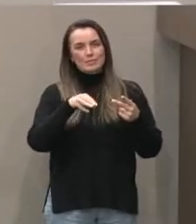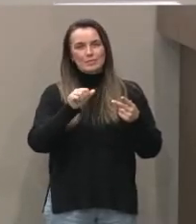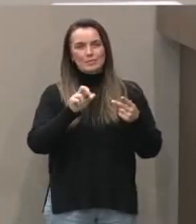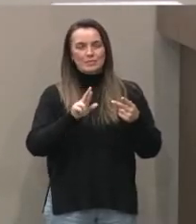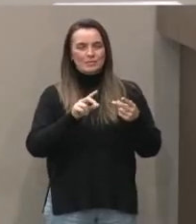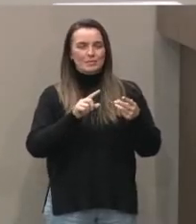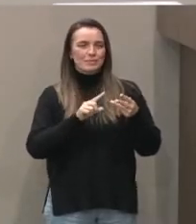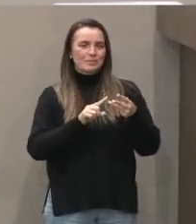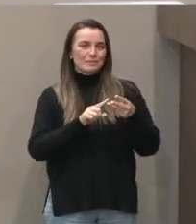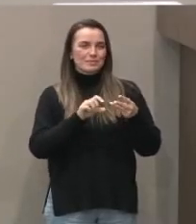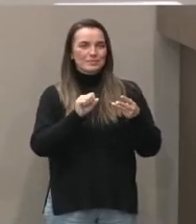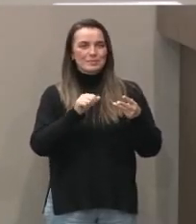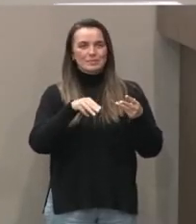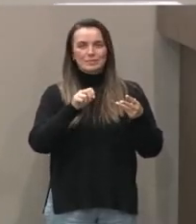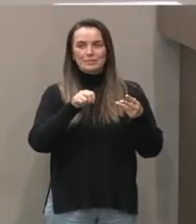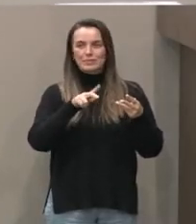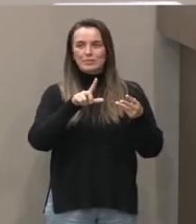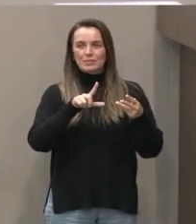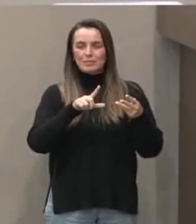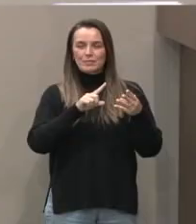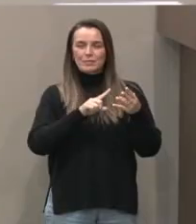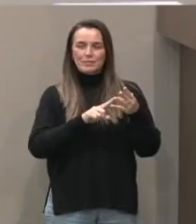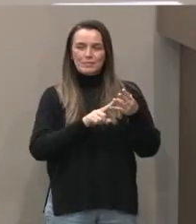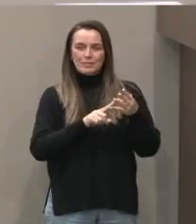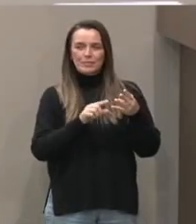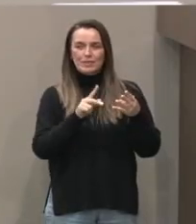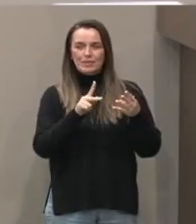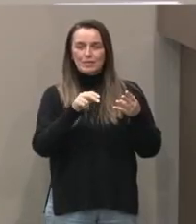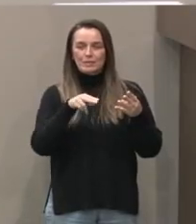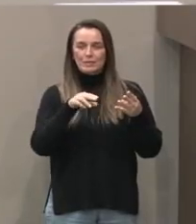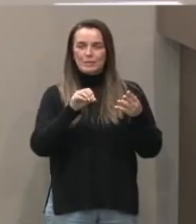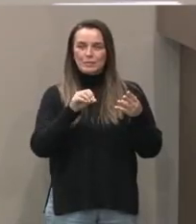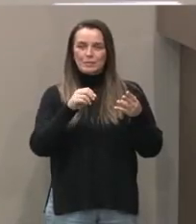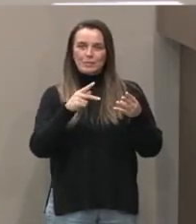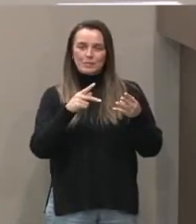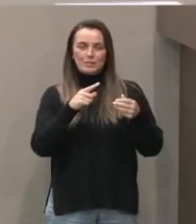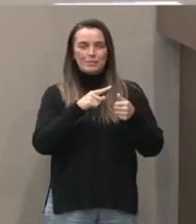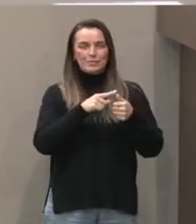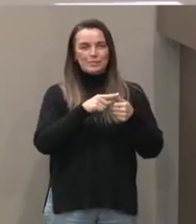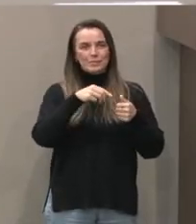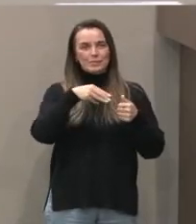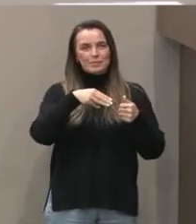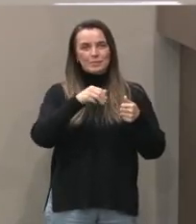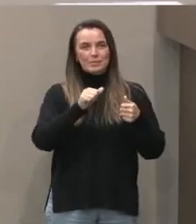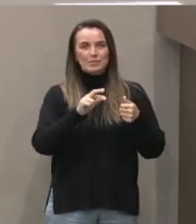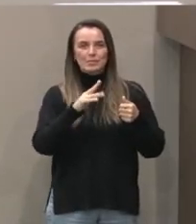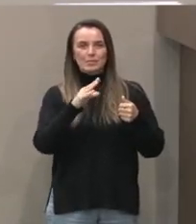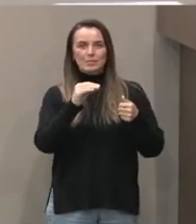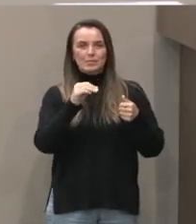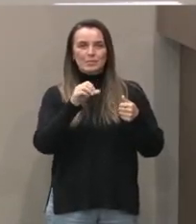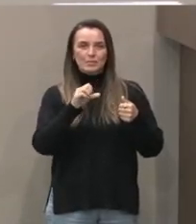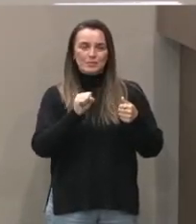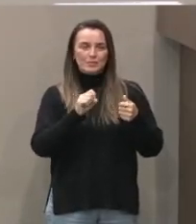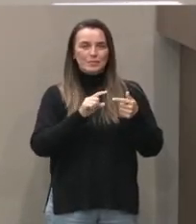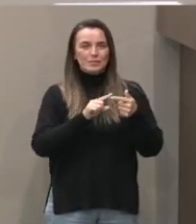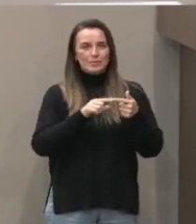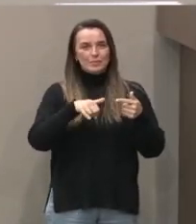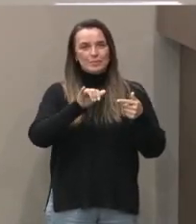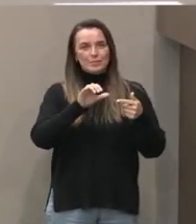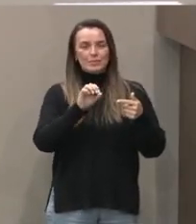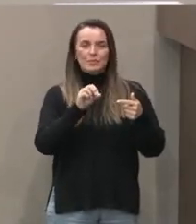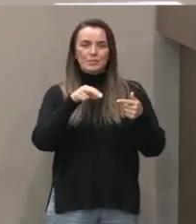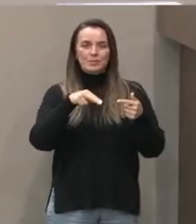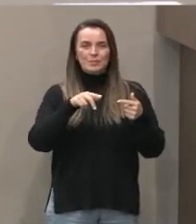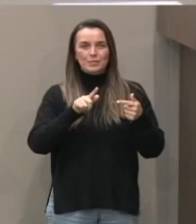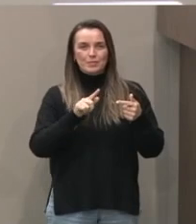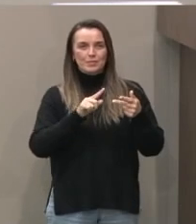Calheirão, Samuel Facchione, Tercildo Knop, Marcos Nunes, Jung, Dr. Gabriel, João